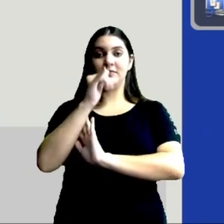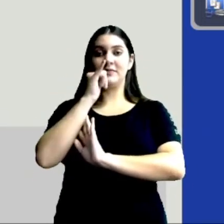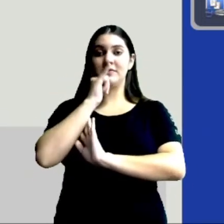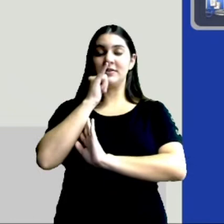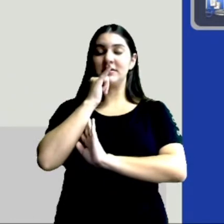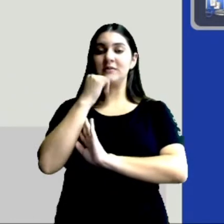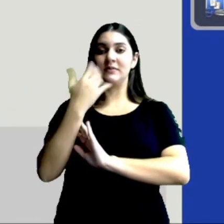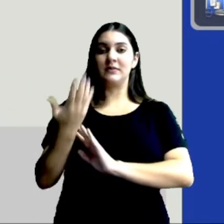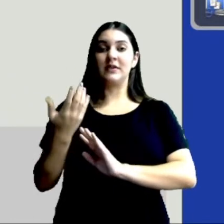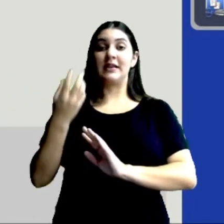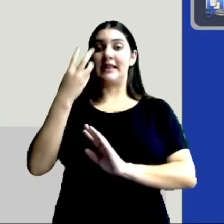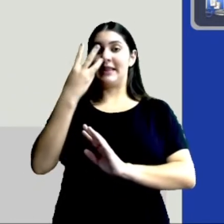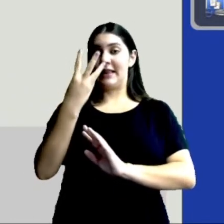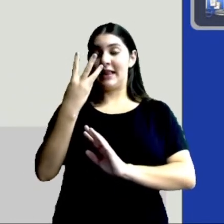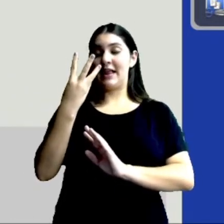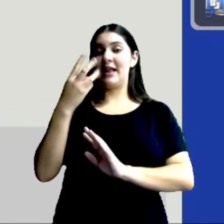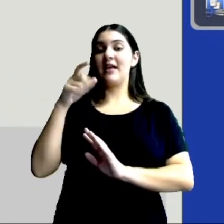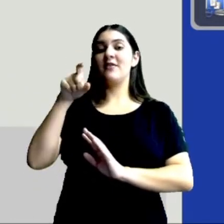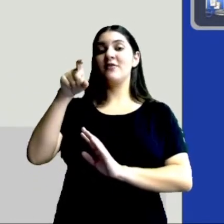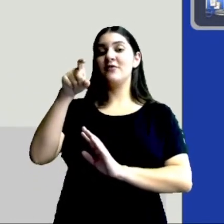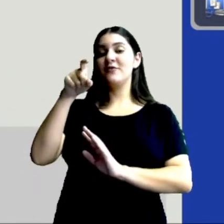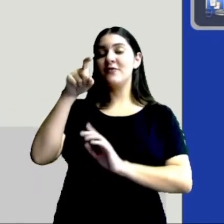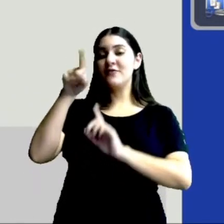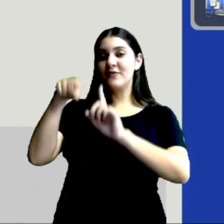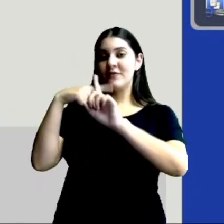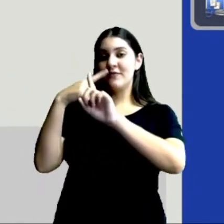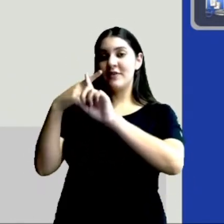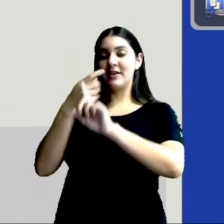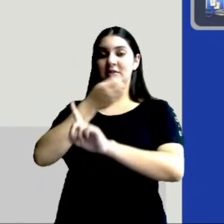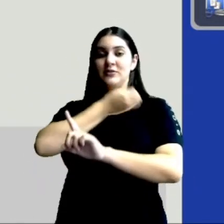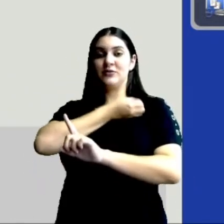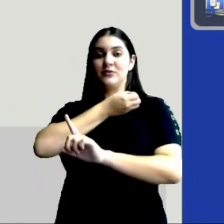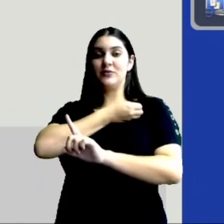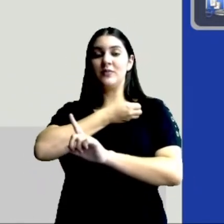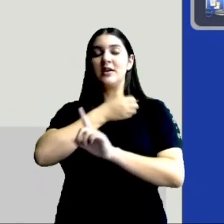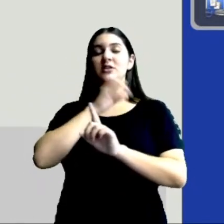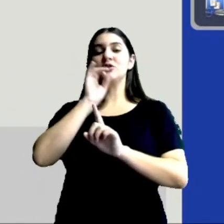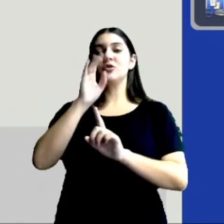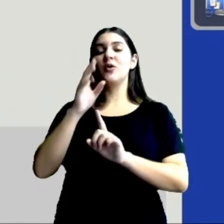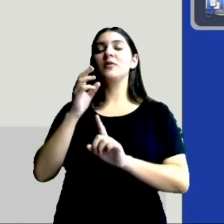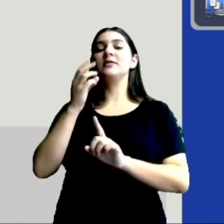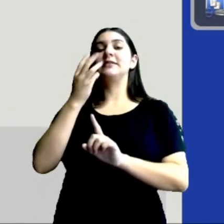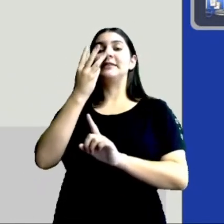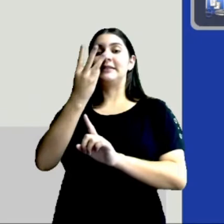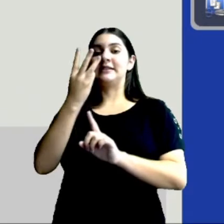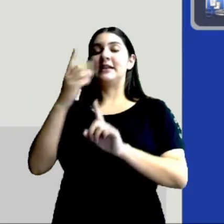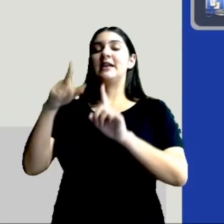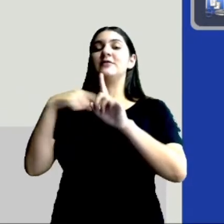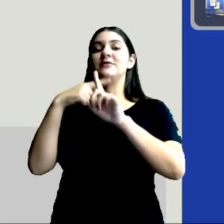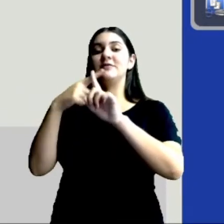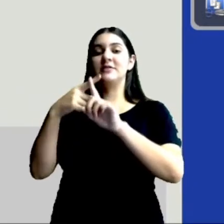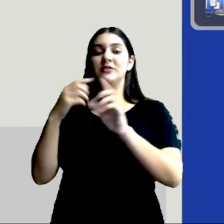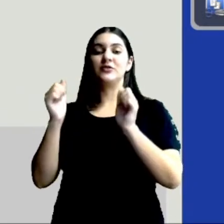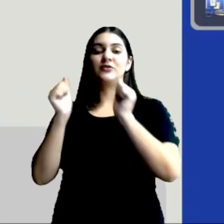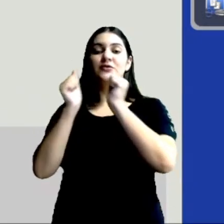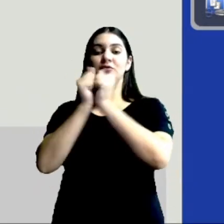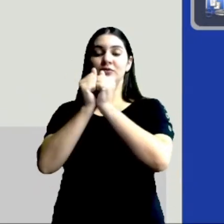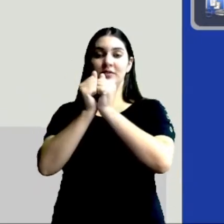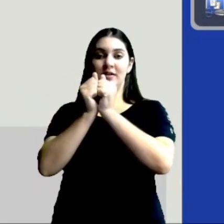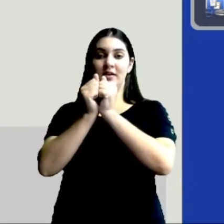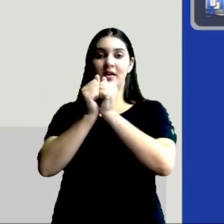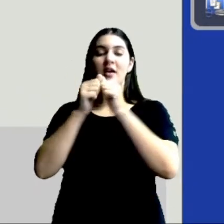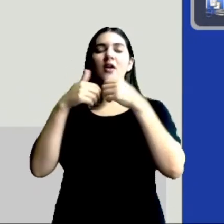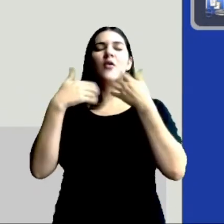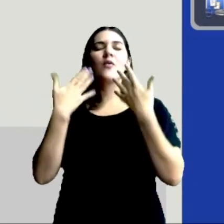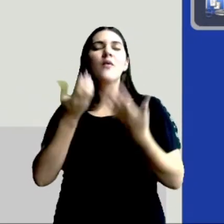vezes o número aqui, ó, ou seja, pegar um valor e juntar ele 3 vezes, vai chegar em 25. Que número